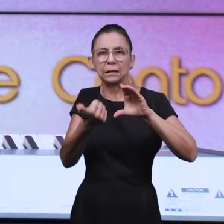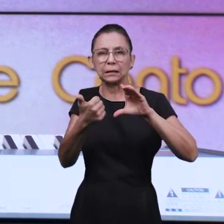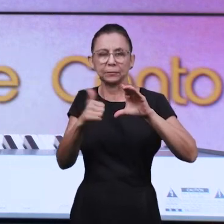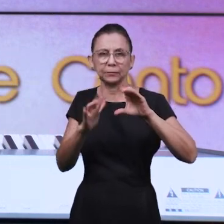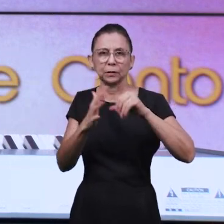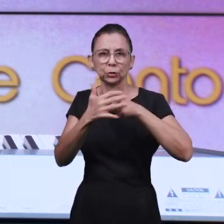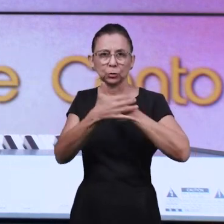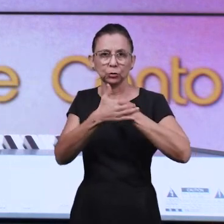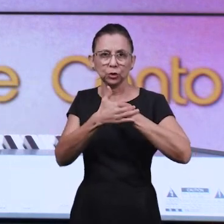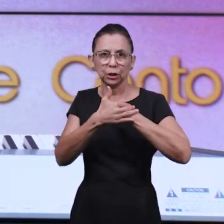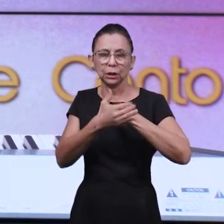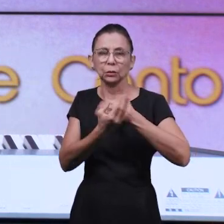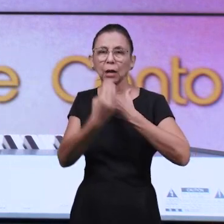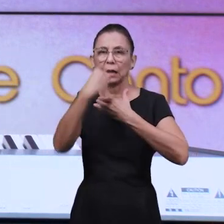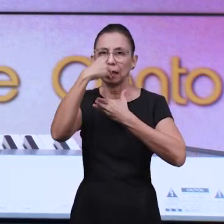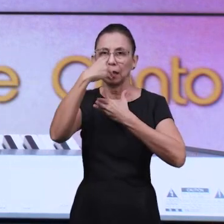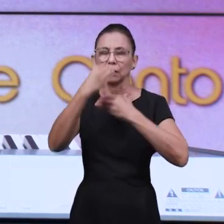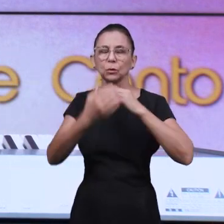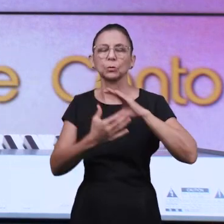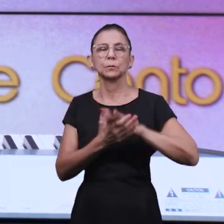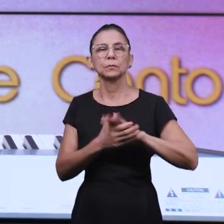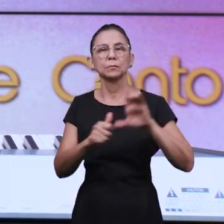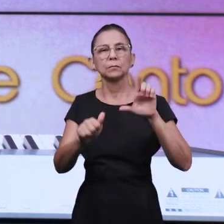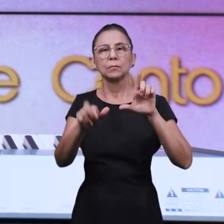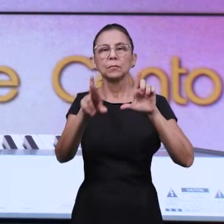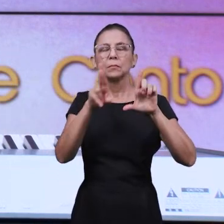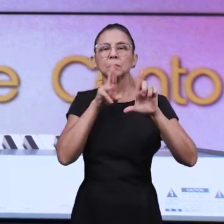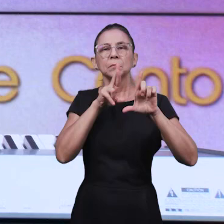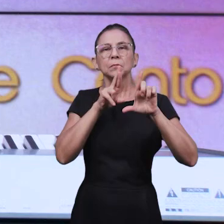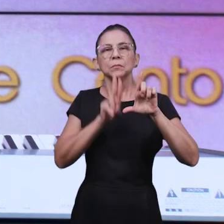expandido. Inspiramos.